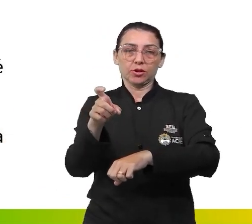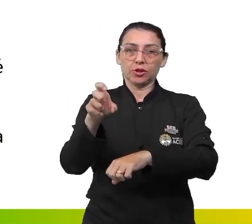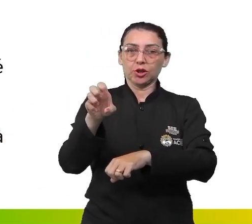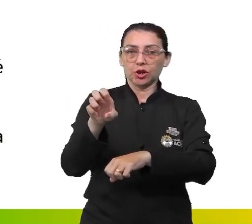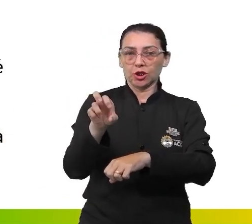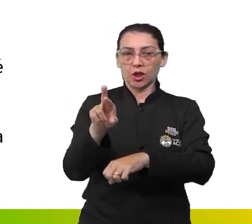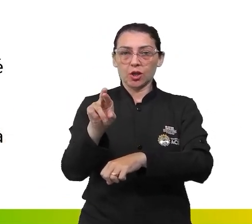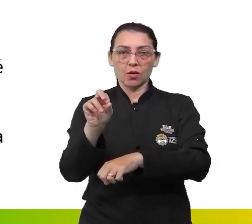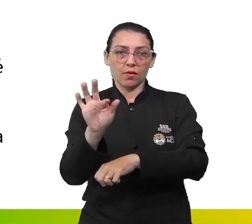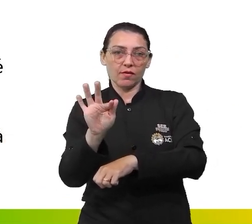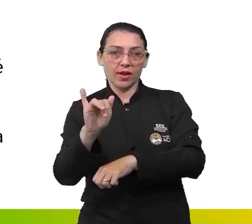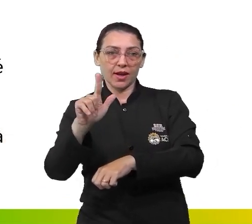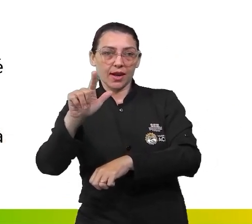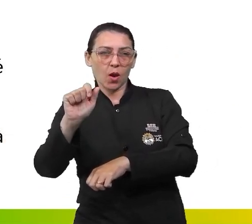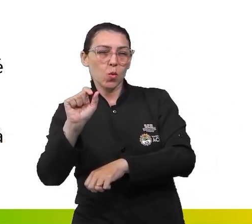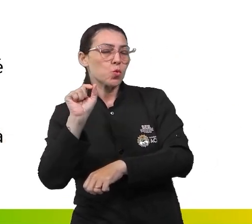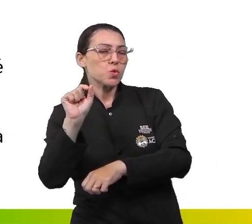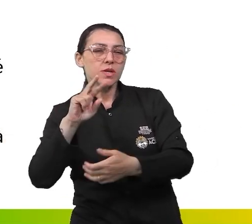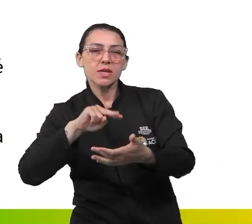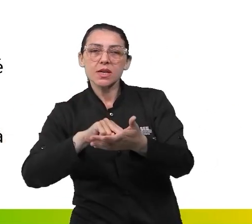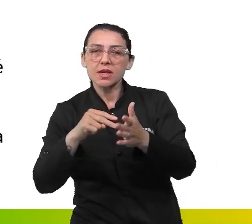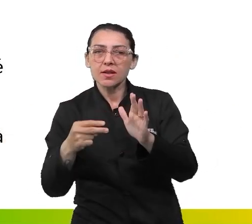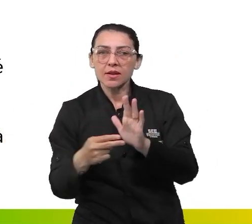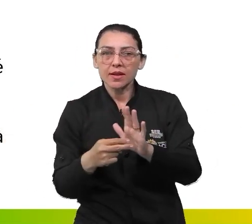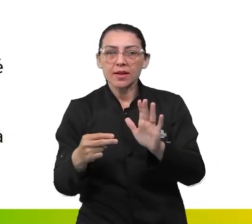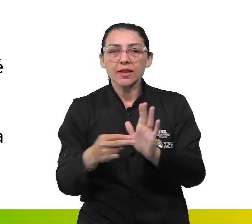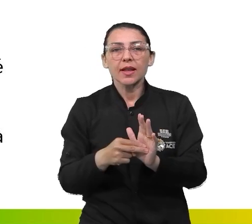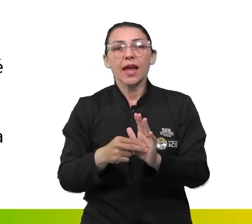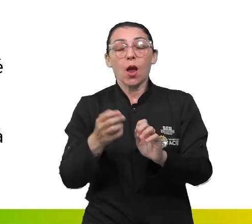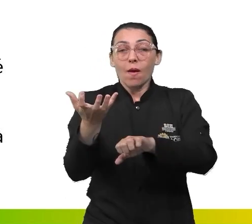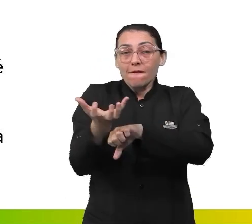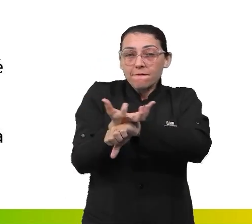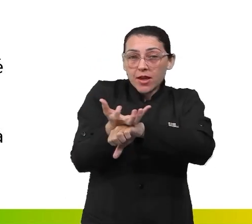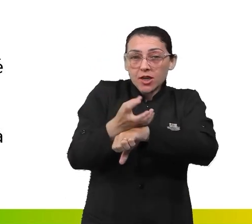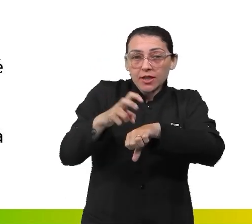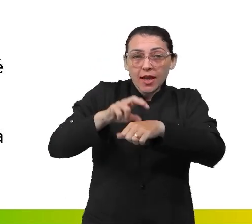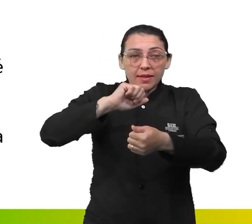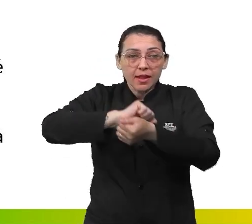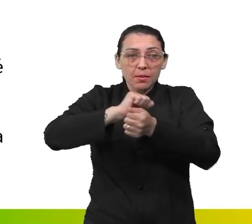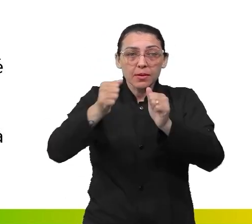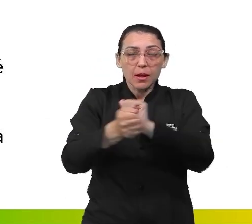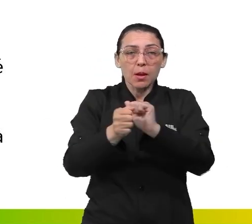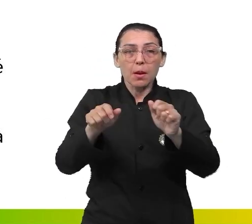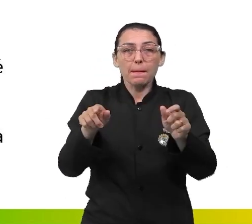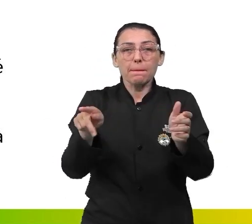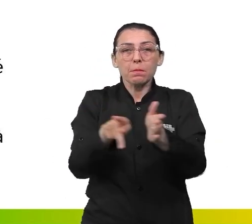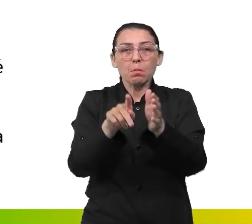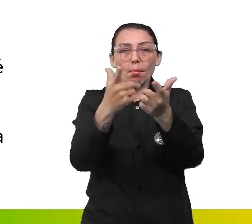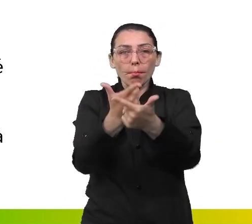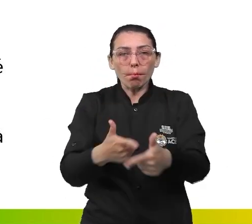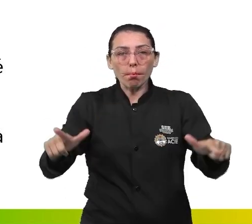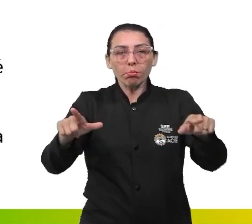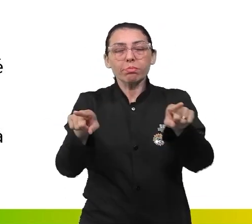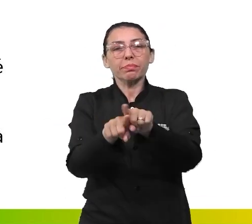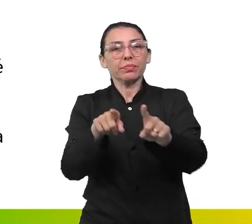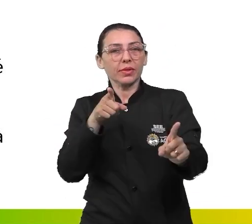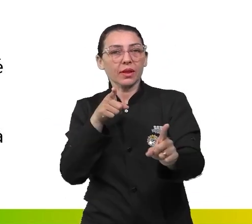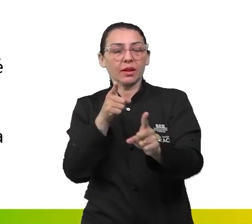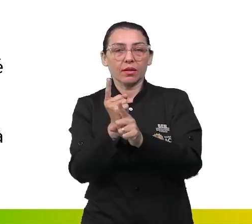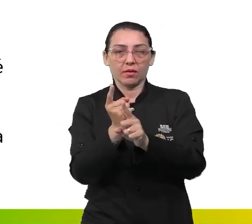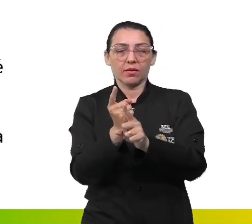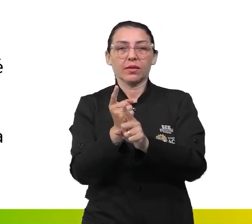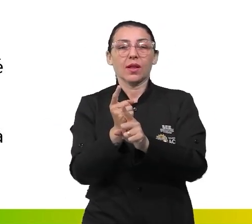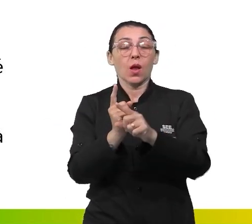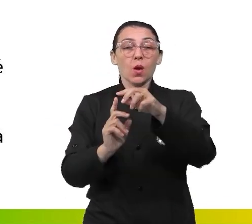O que é uma xerófila? É justamente uma vegetação adaptada à seca. E a gente também vai encontrar